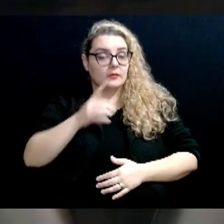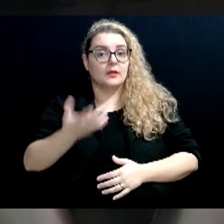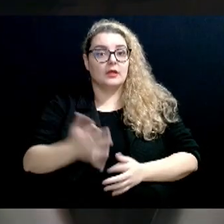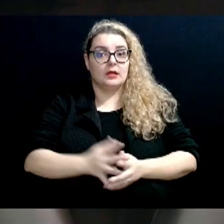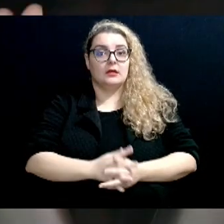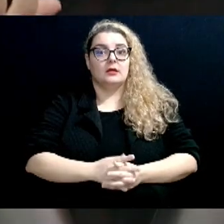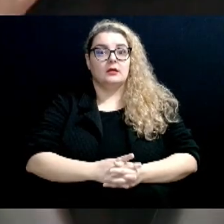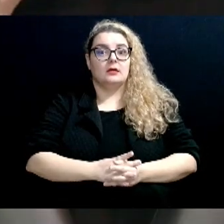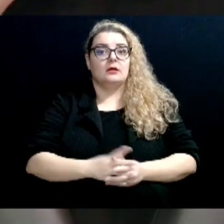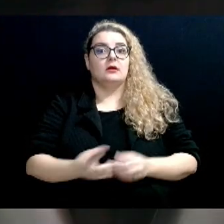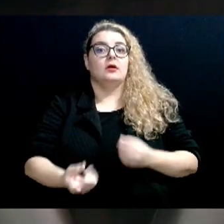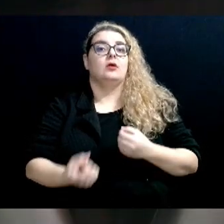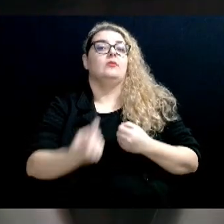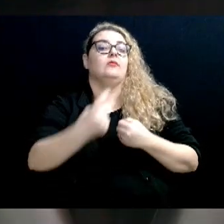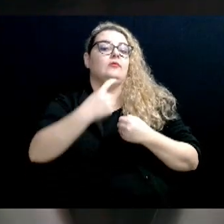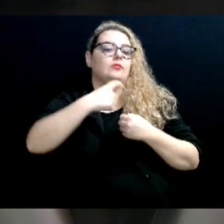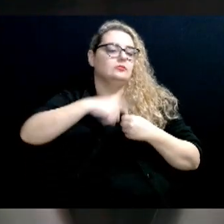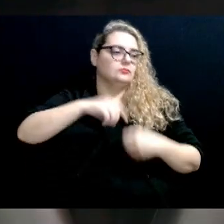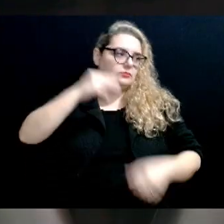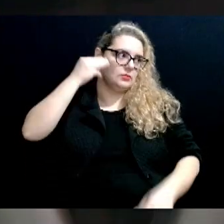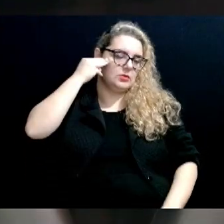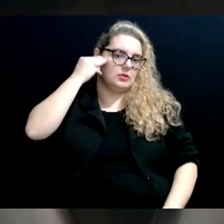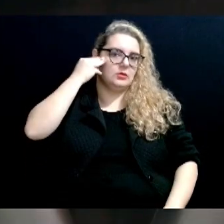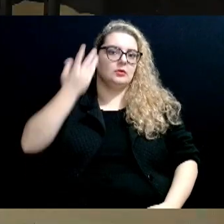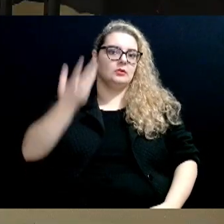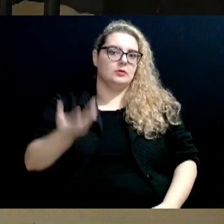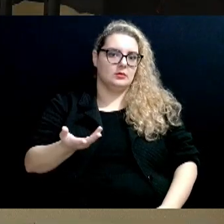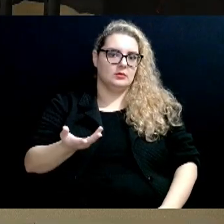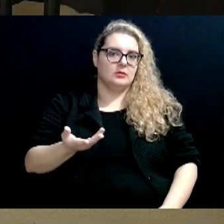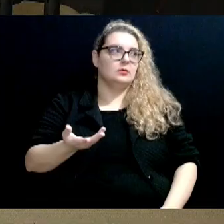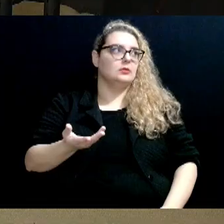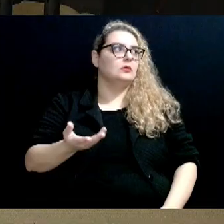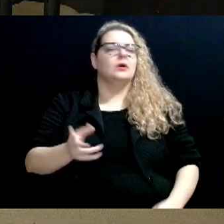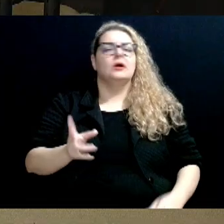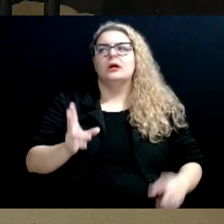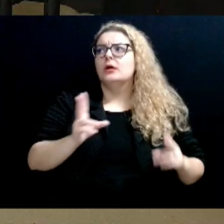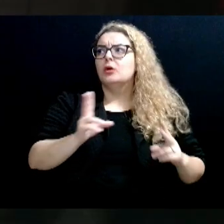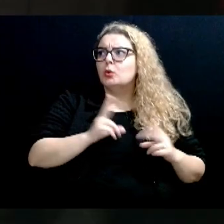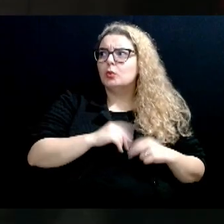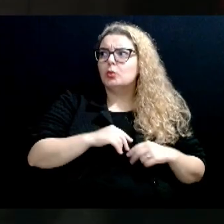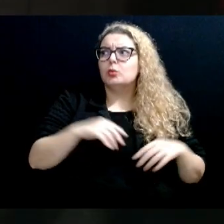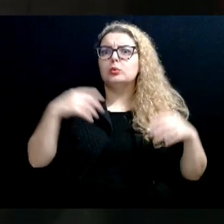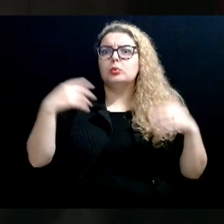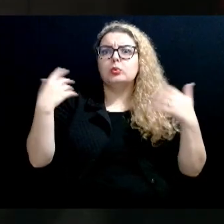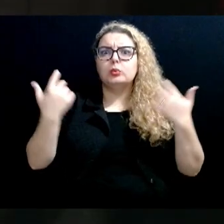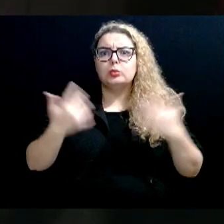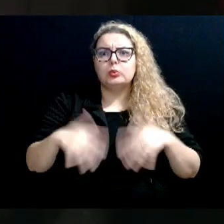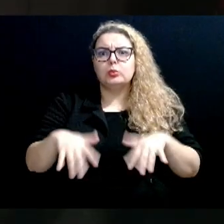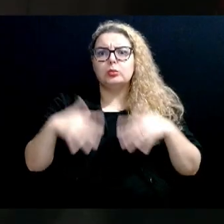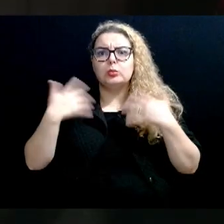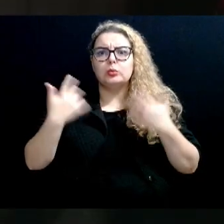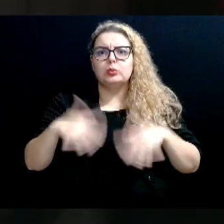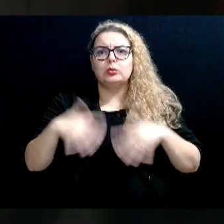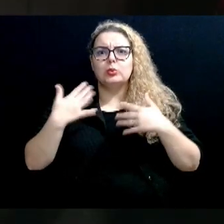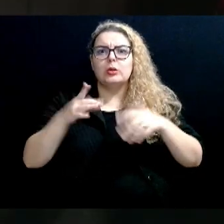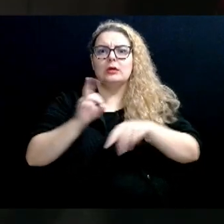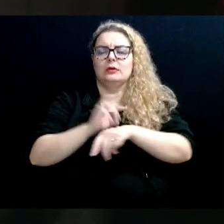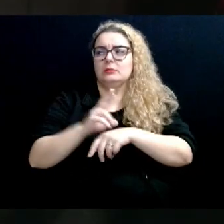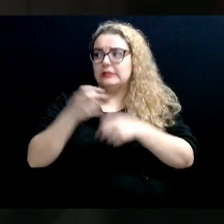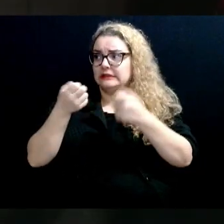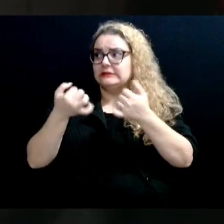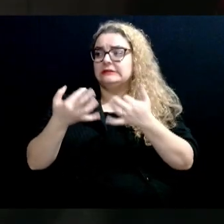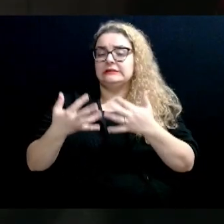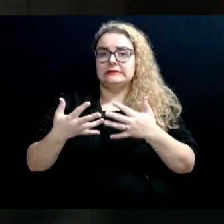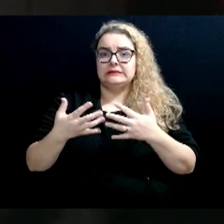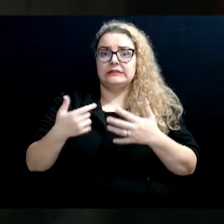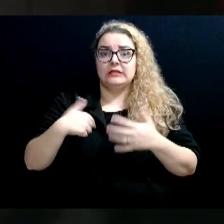essa memória que está enraizada. Nossa, olha só, né? A nossa doutora falando, explicando aqui, eu vou imaginando